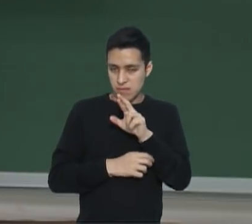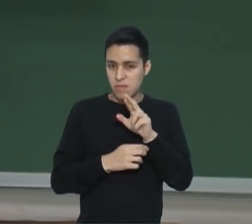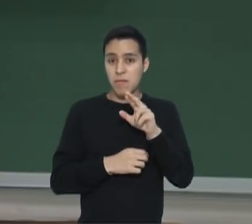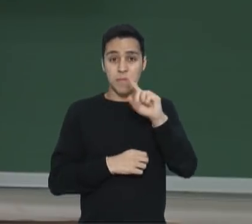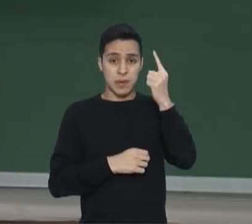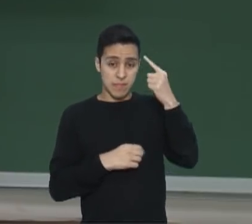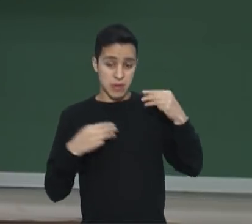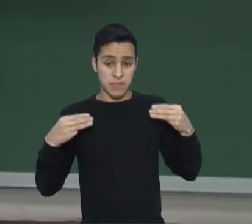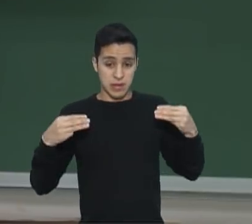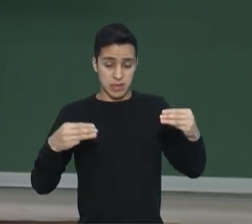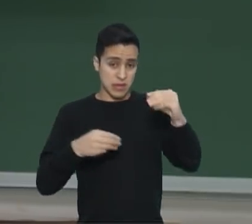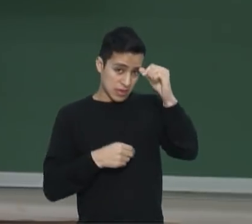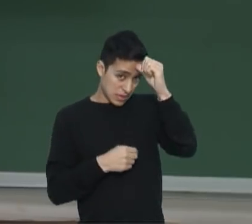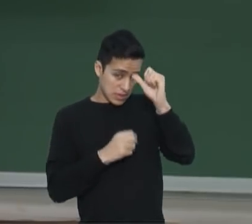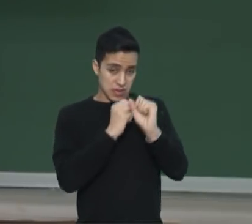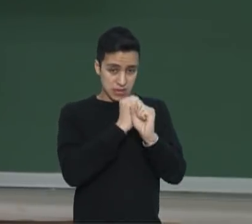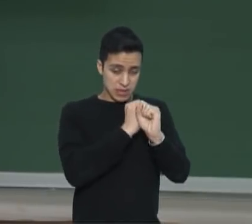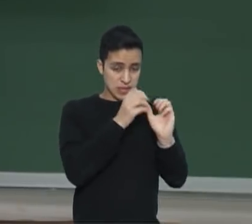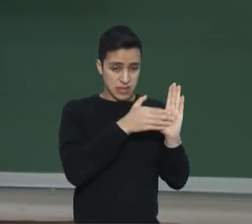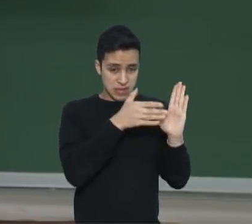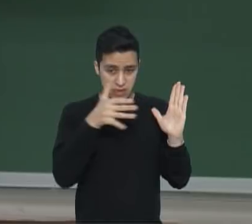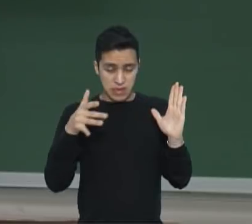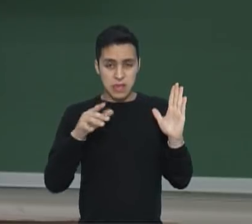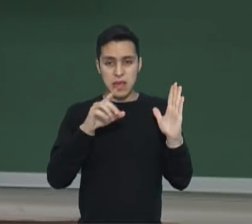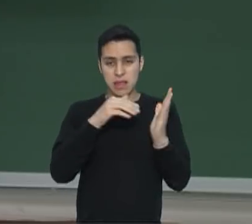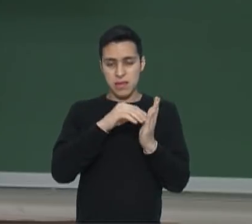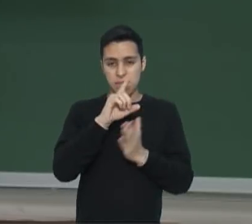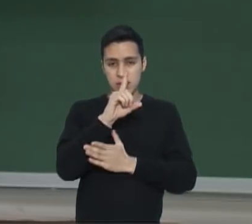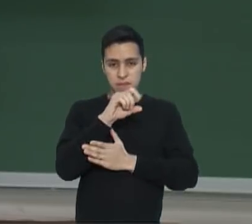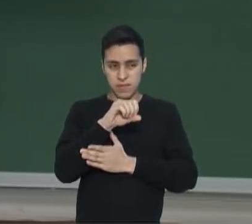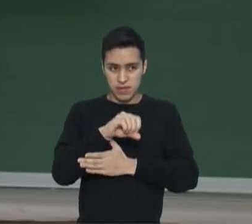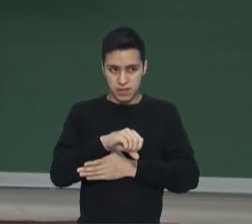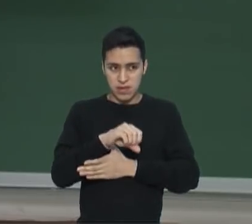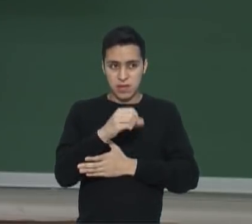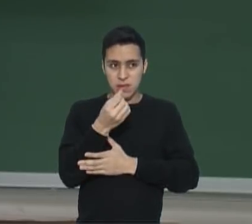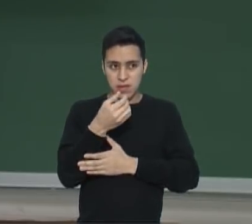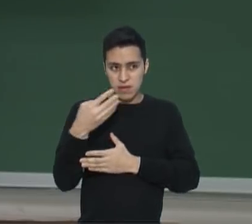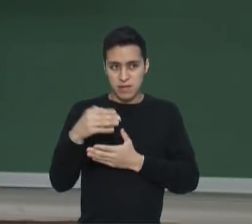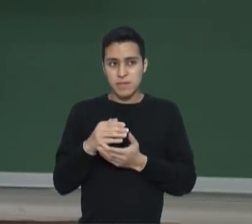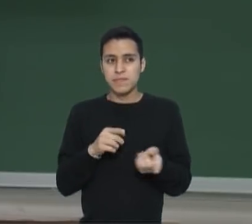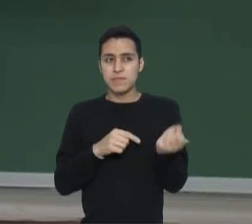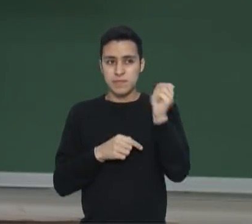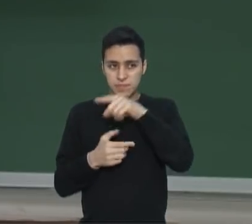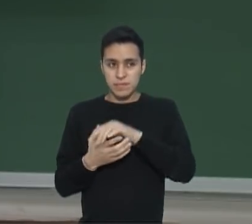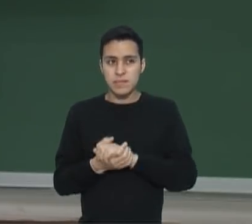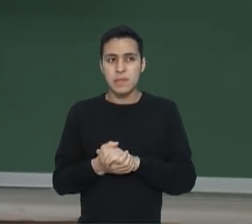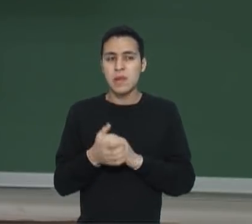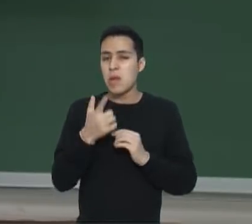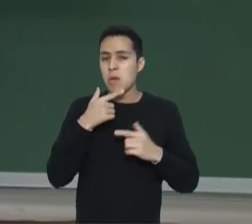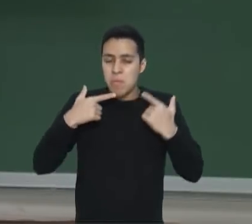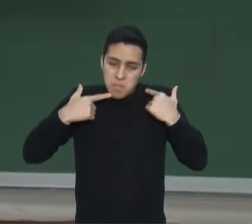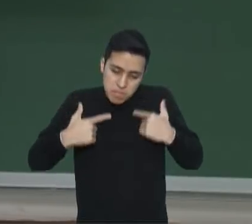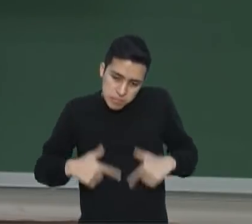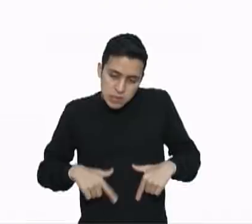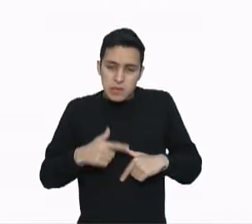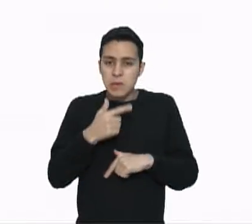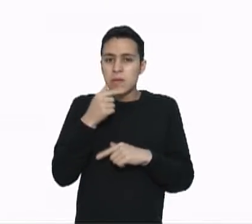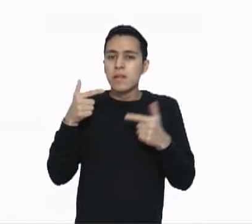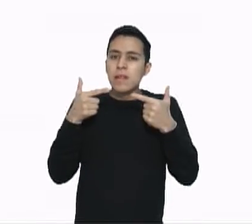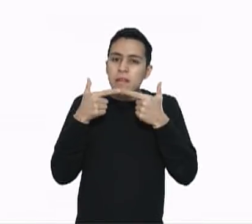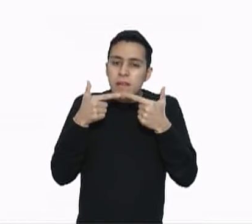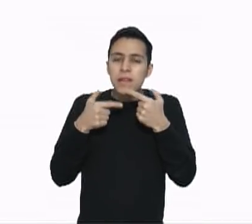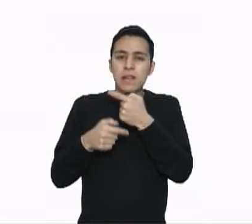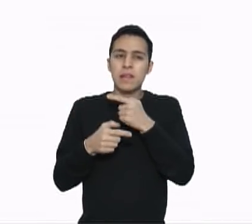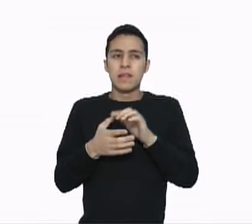país de 47, da independência, até 1964. E à sua direita, ali sem camisa, essa figura muito simpática, é